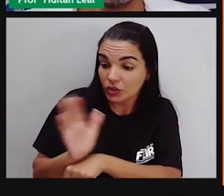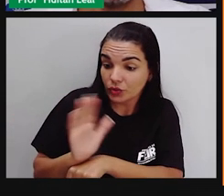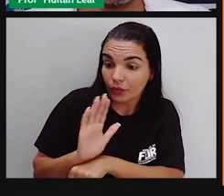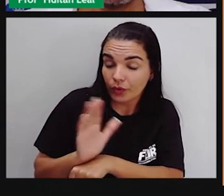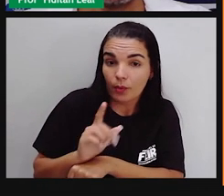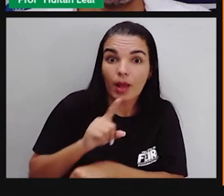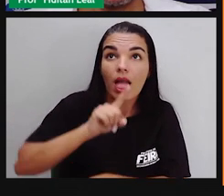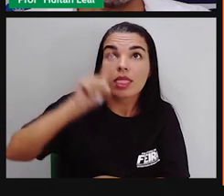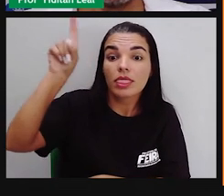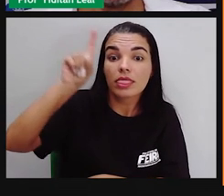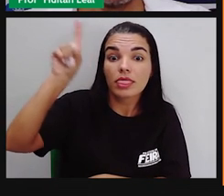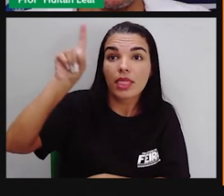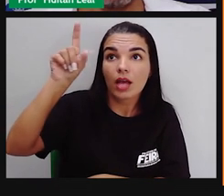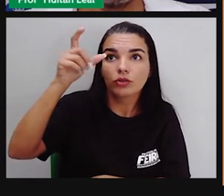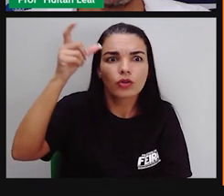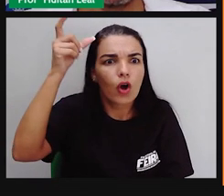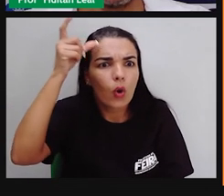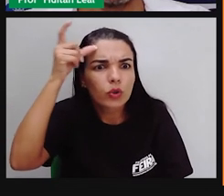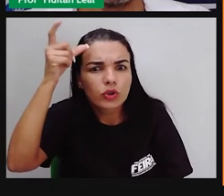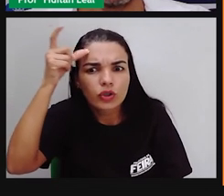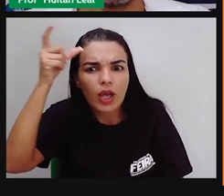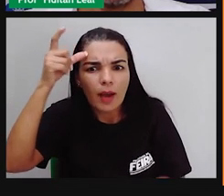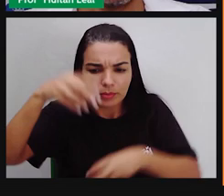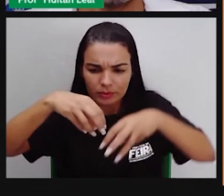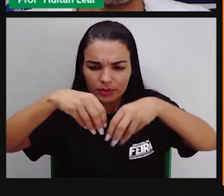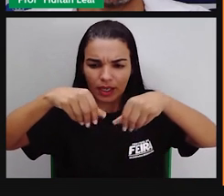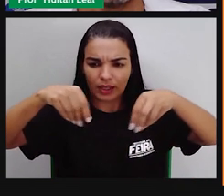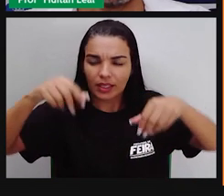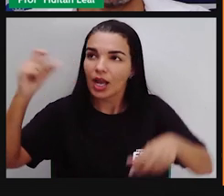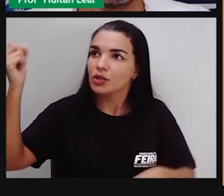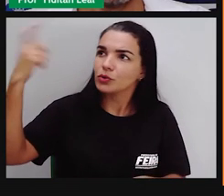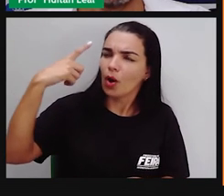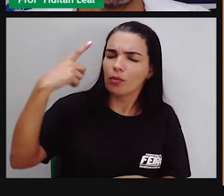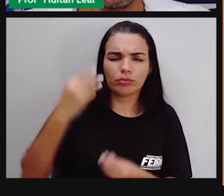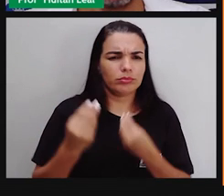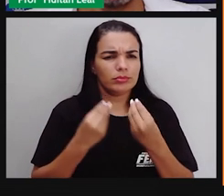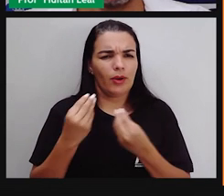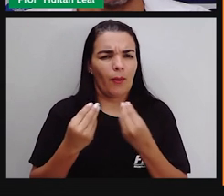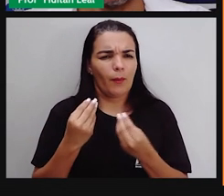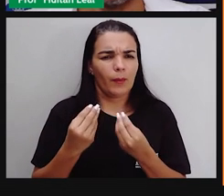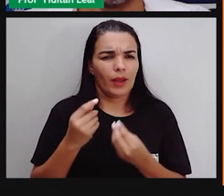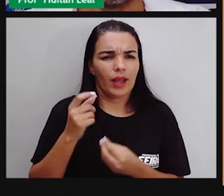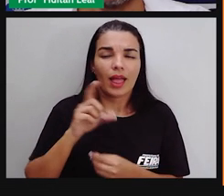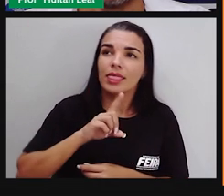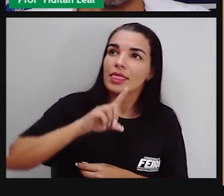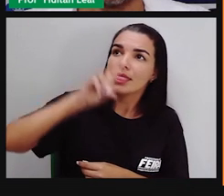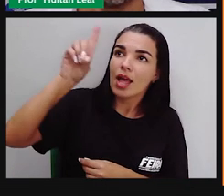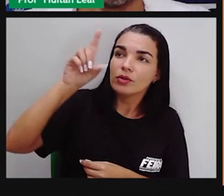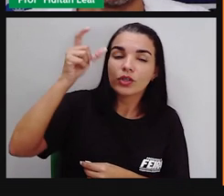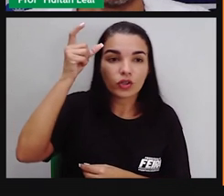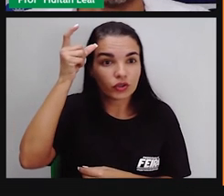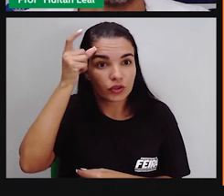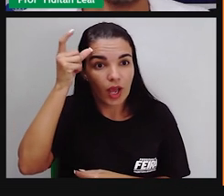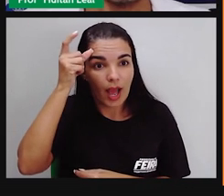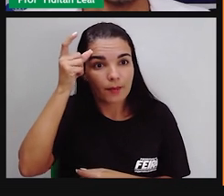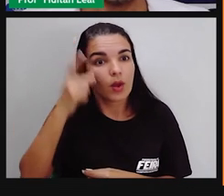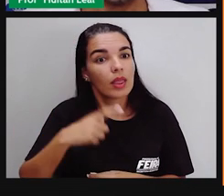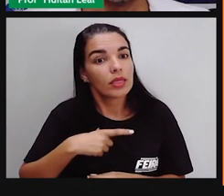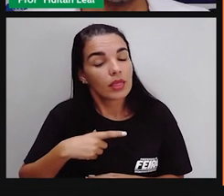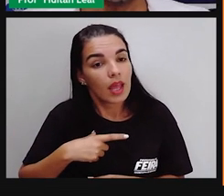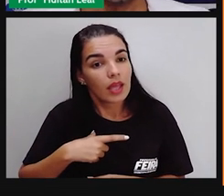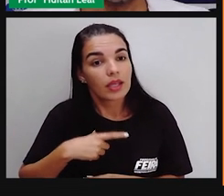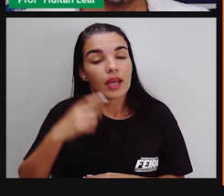ao filme Deus e o Diabo na Terra do Sol. Percebam que Deus e o Diabo, eles têm ideias opostas. Um é o